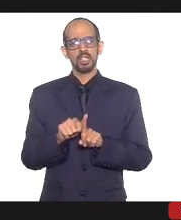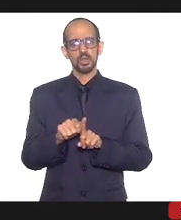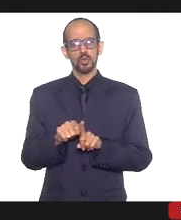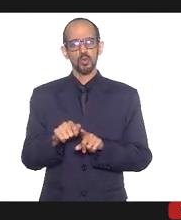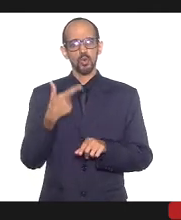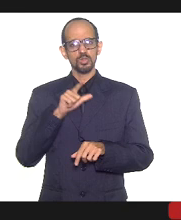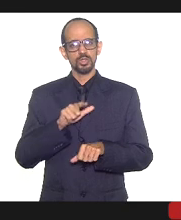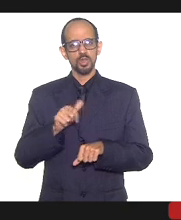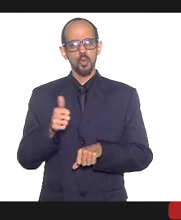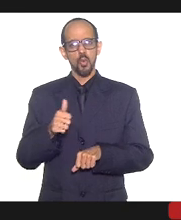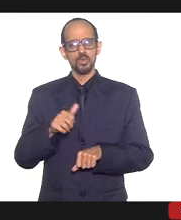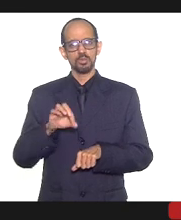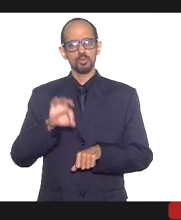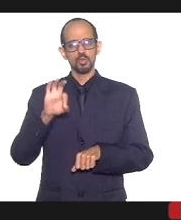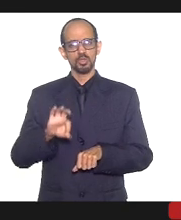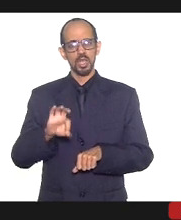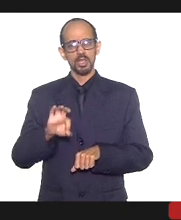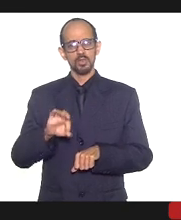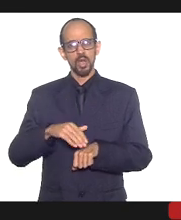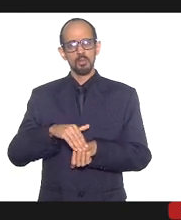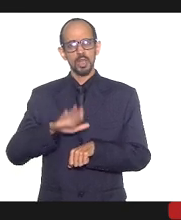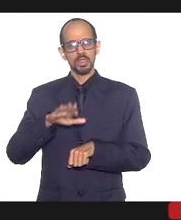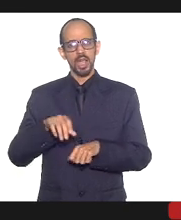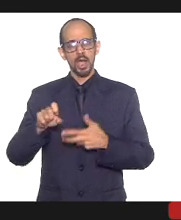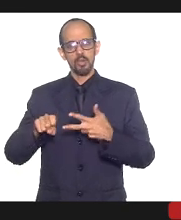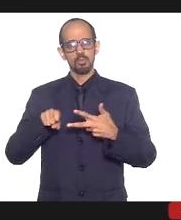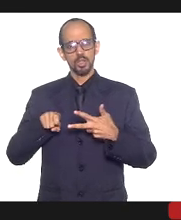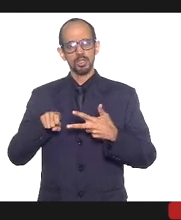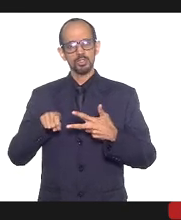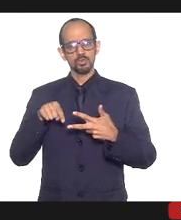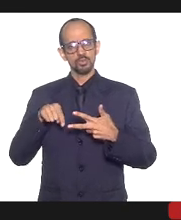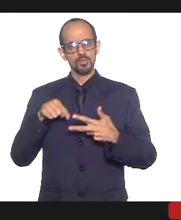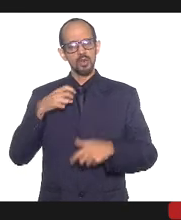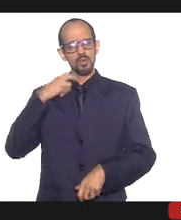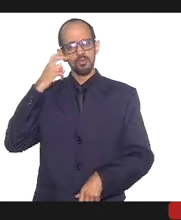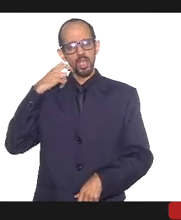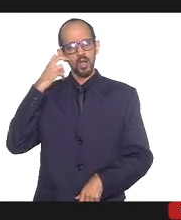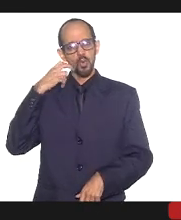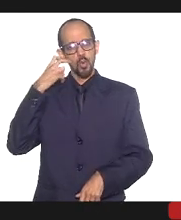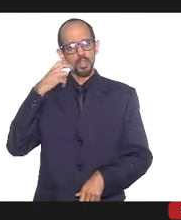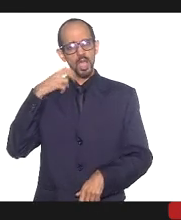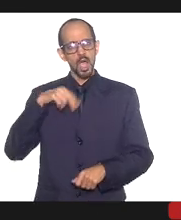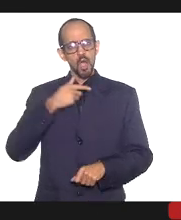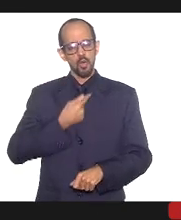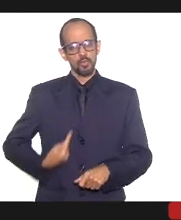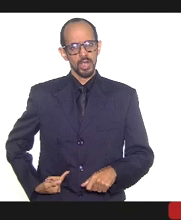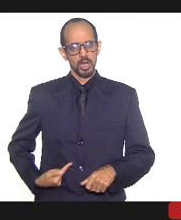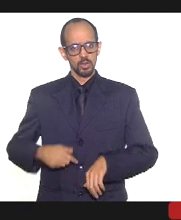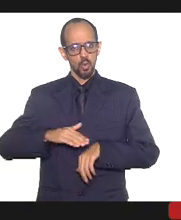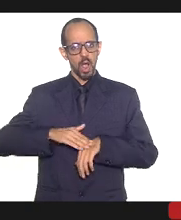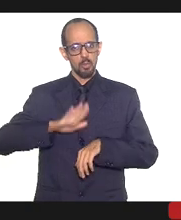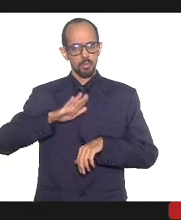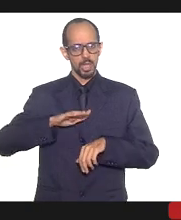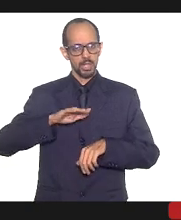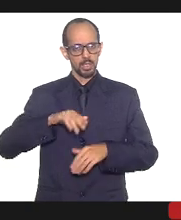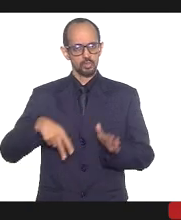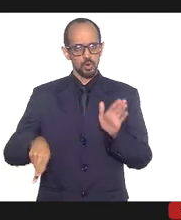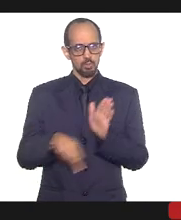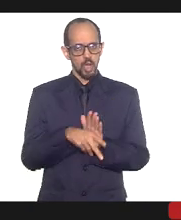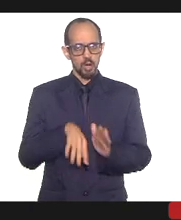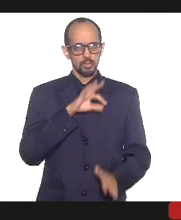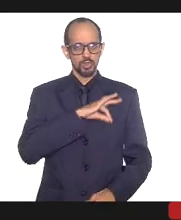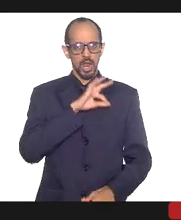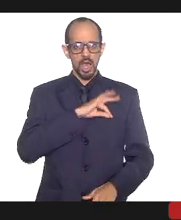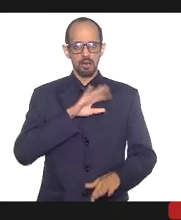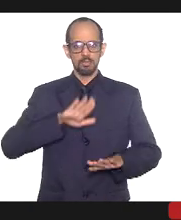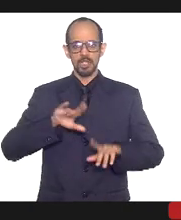executivo em 11%. É uma vergonha, né, o governador aumentar o seu próprio salário, enquanto os servidores estão com seus